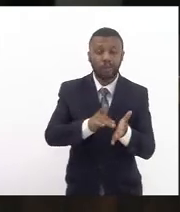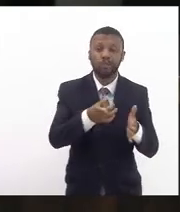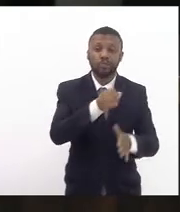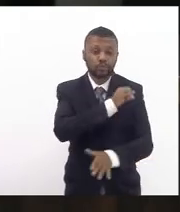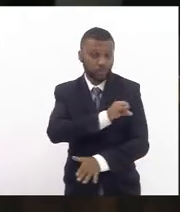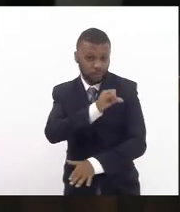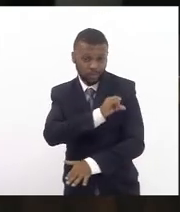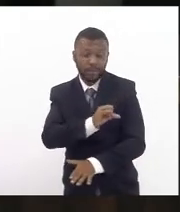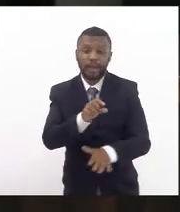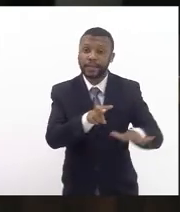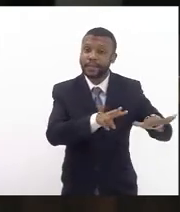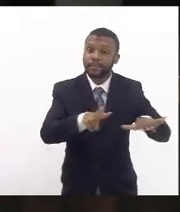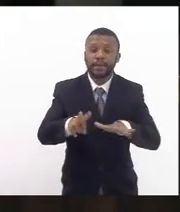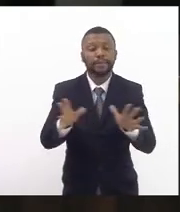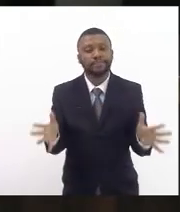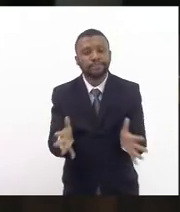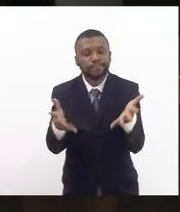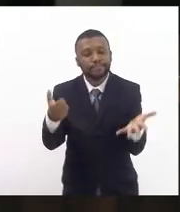Conscientização da